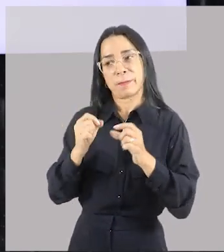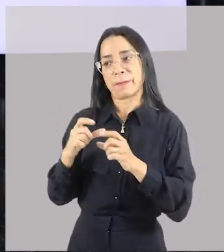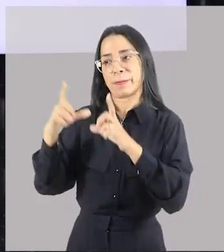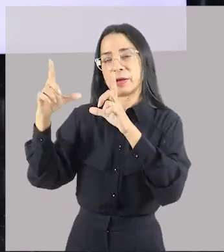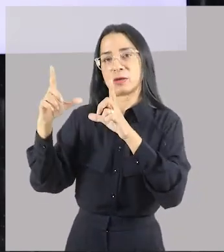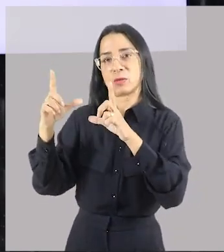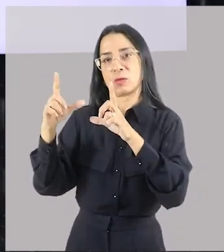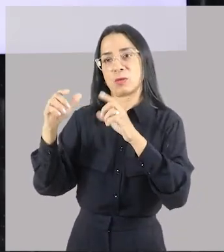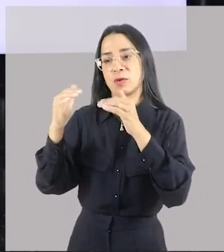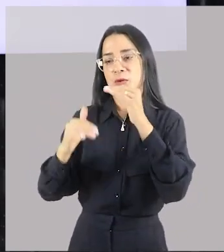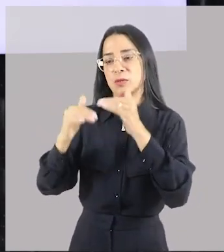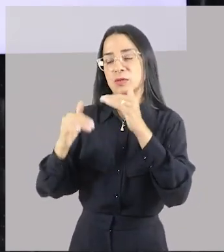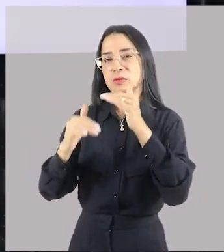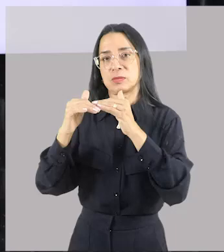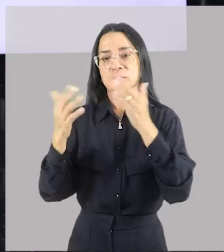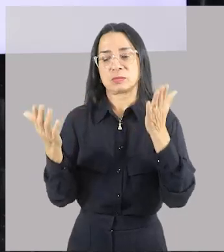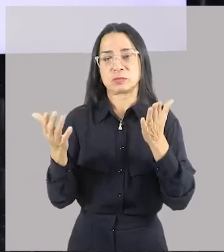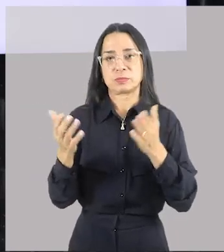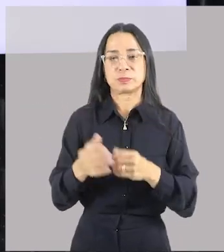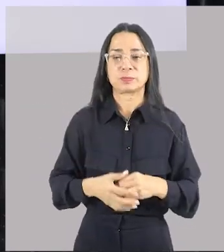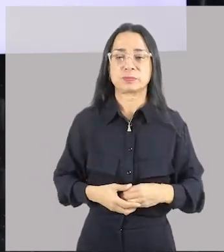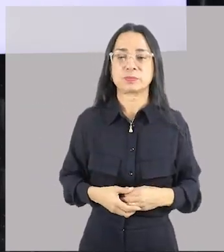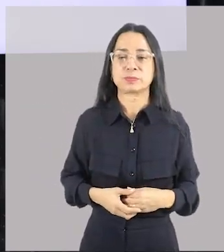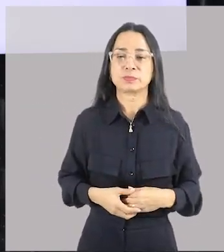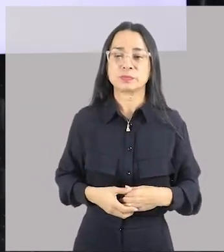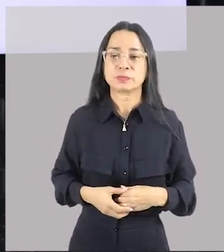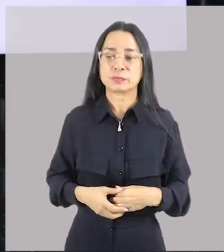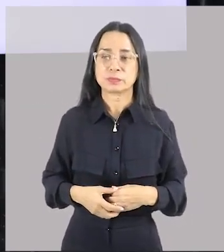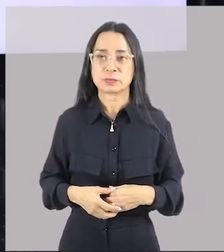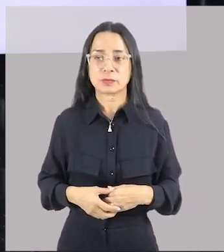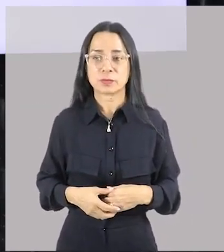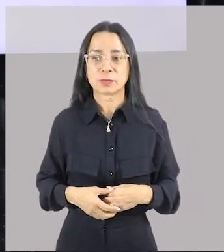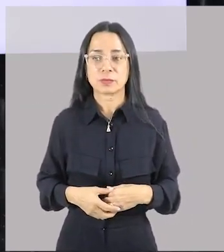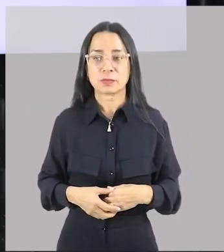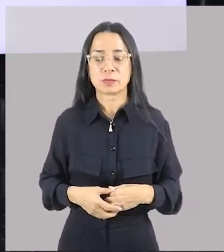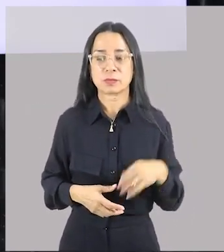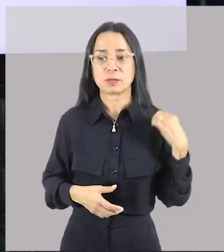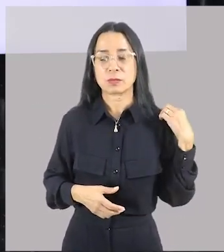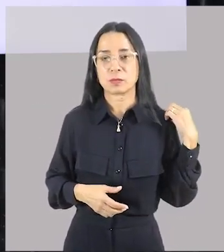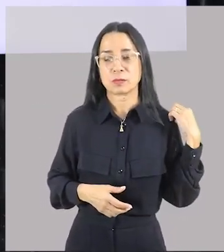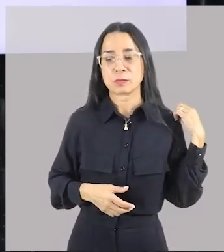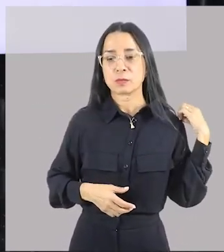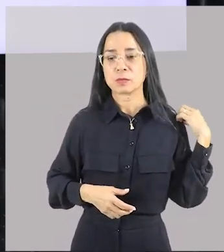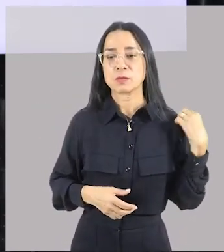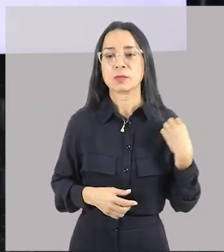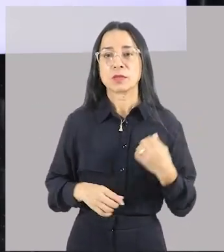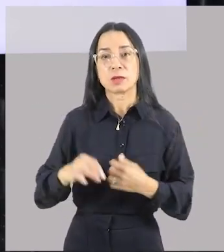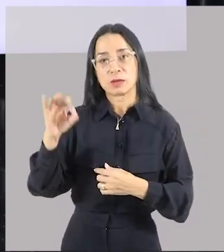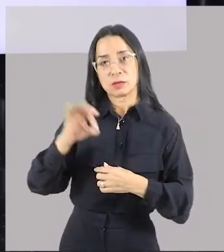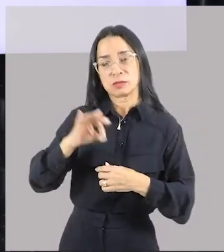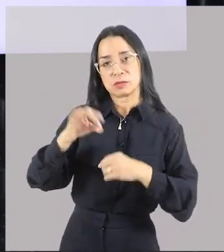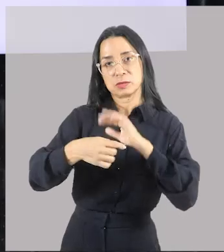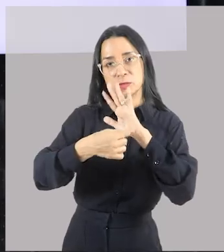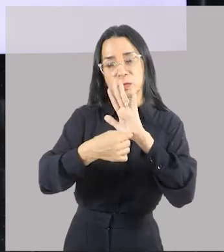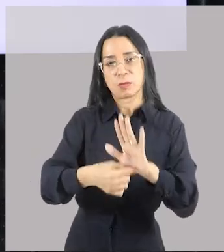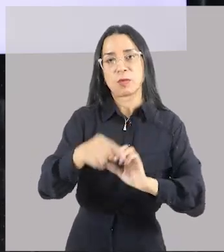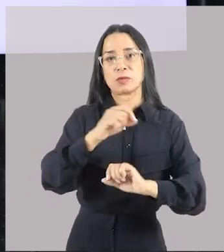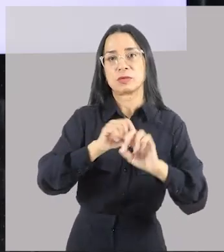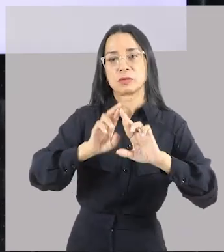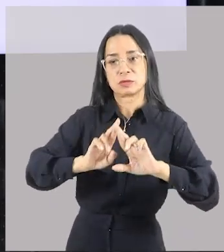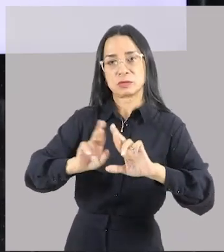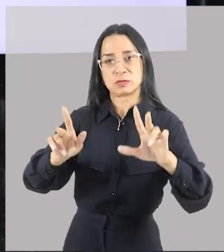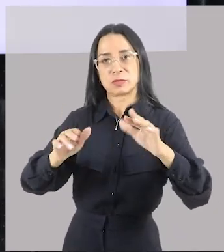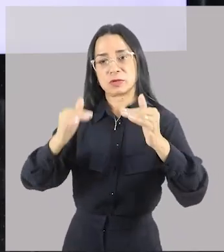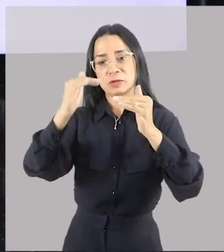proporcionais. Esse índice aponta a diferença entre os rendimentos dos mais pobres e dos mais ricos, a